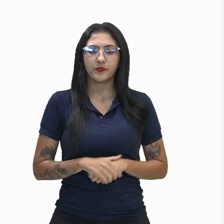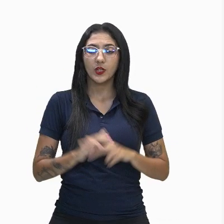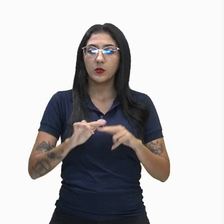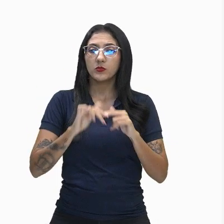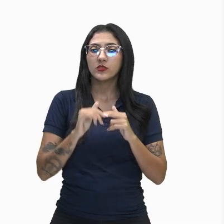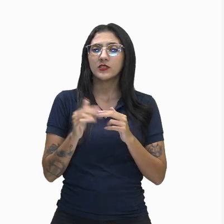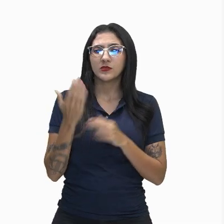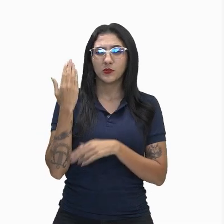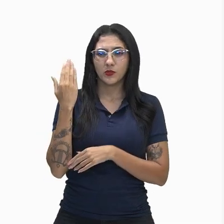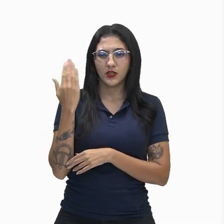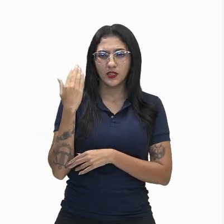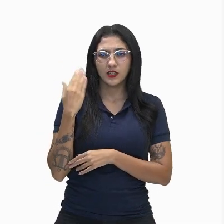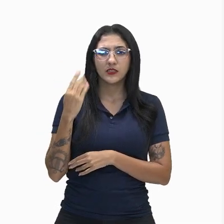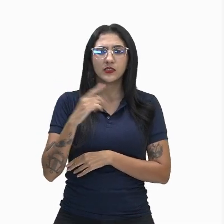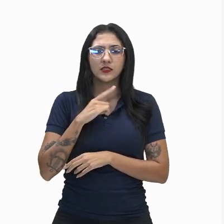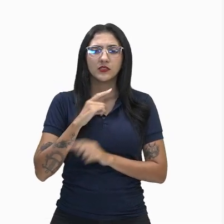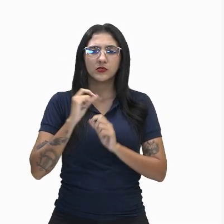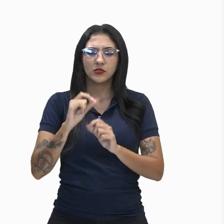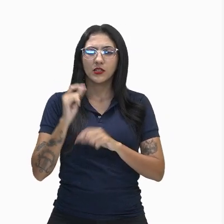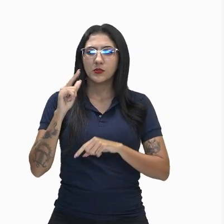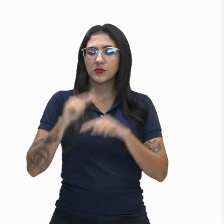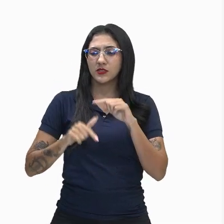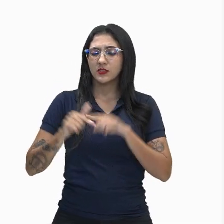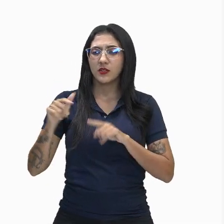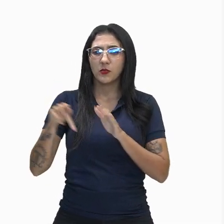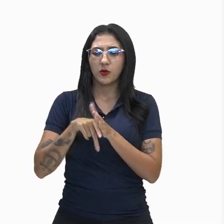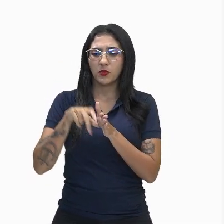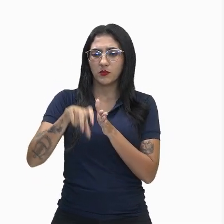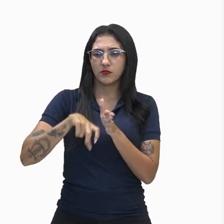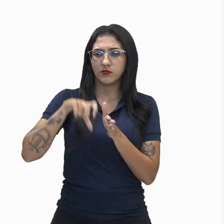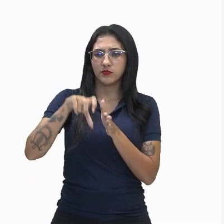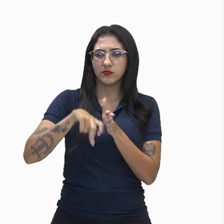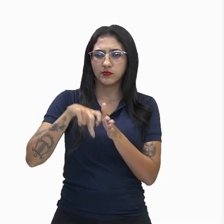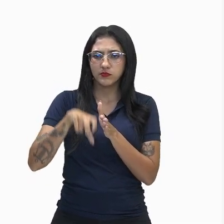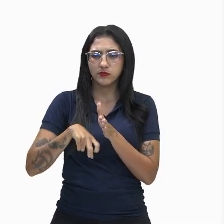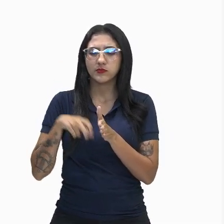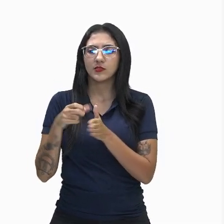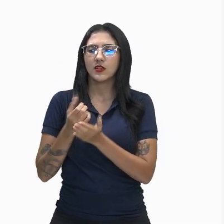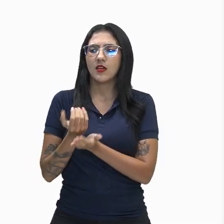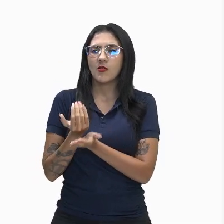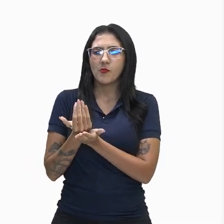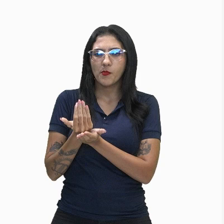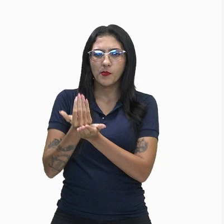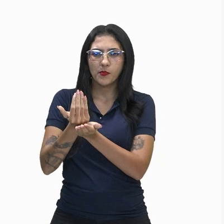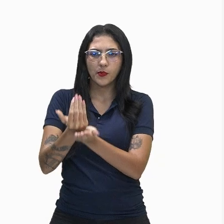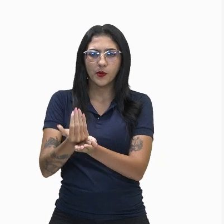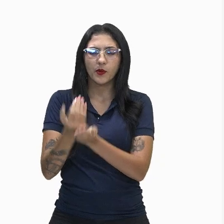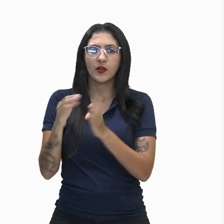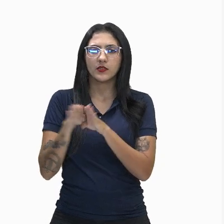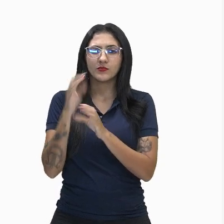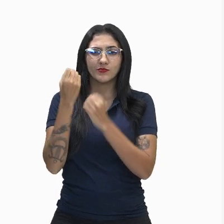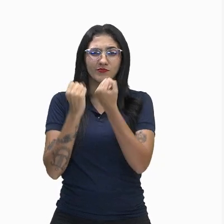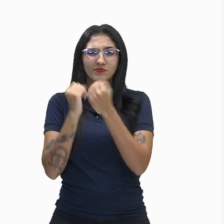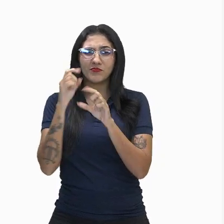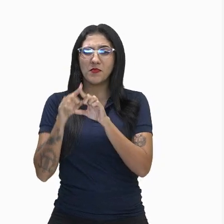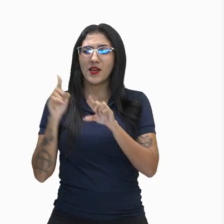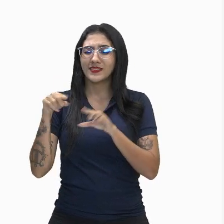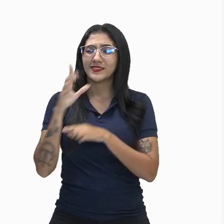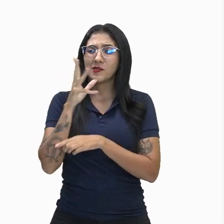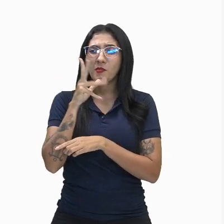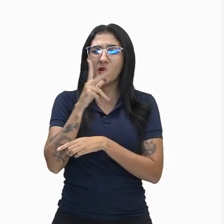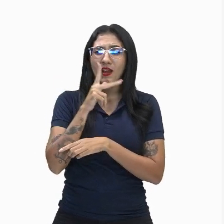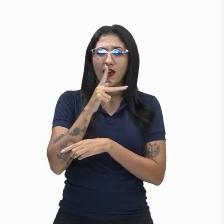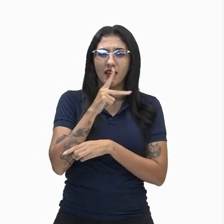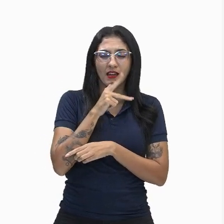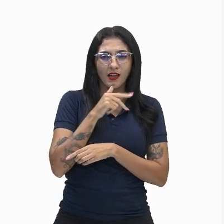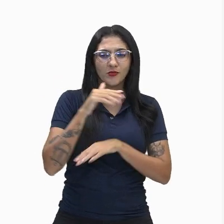máquinas a vapor moviam fábricas, trens e navios, mas eram grandes, pesadas, lentas e pouco práticas